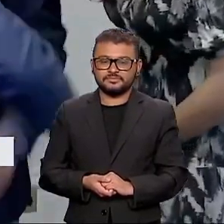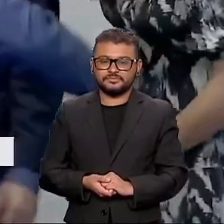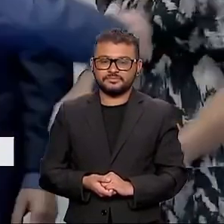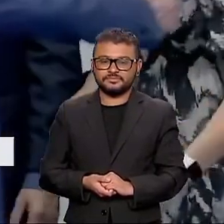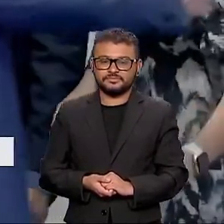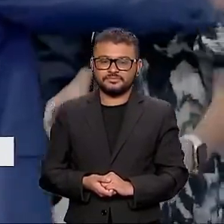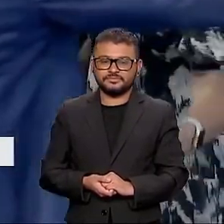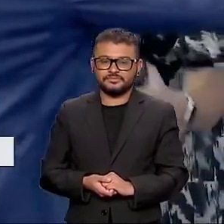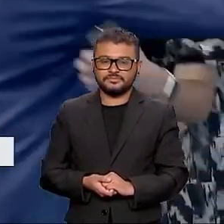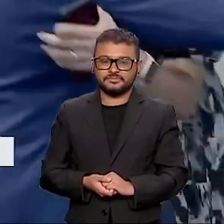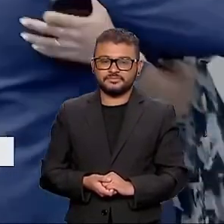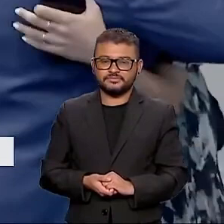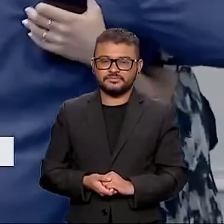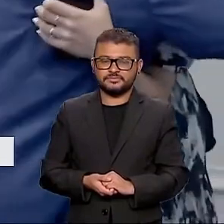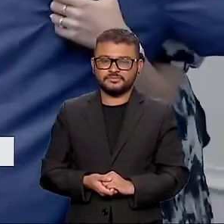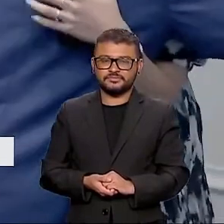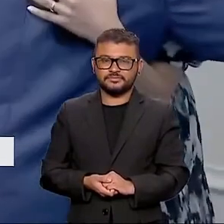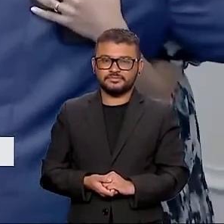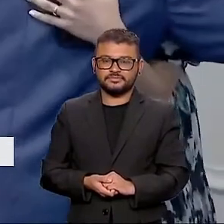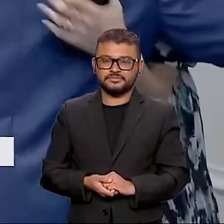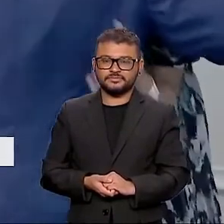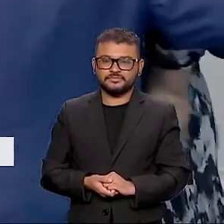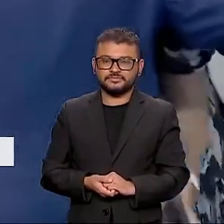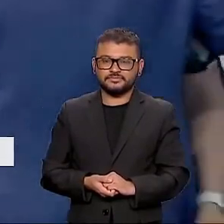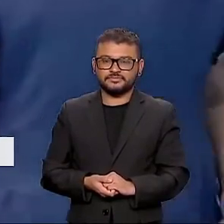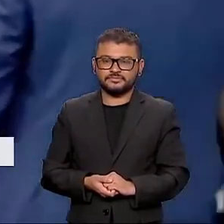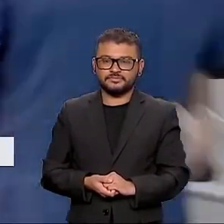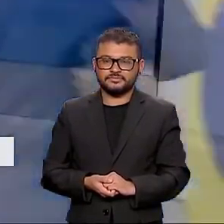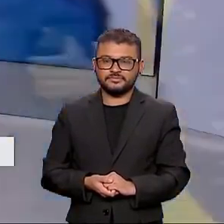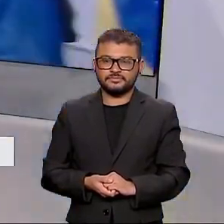Se apresenta pra ele aqui. Foi ele.